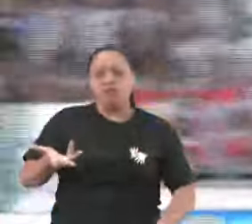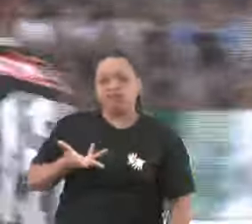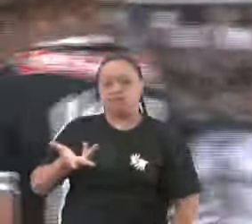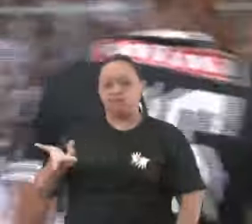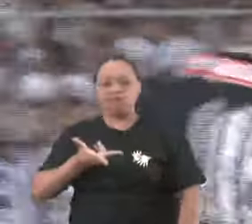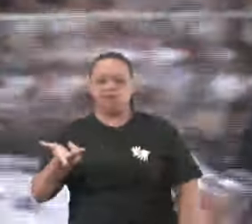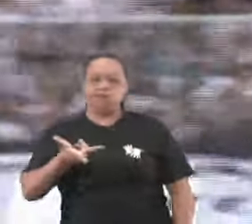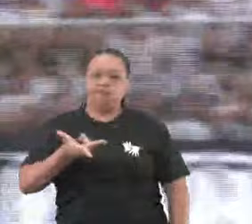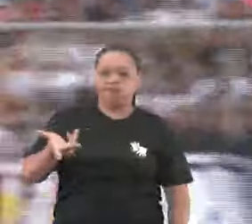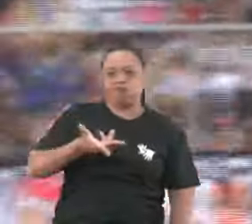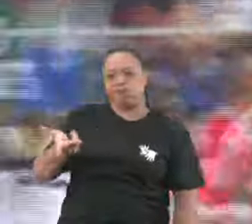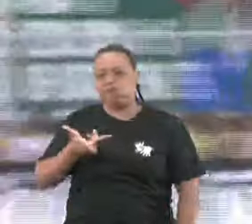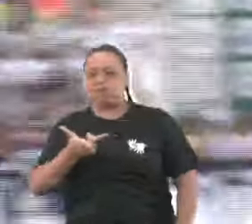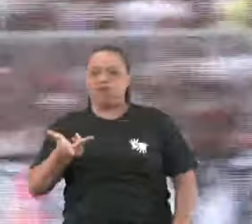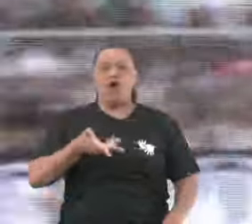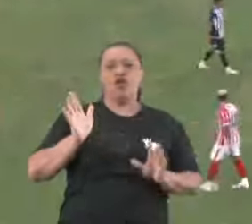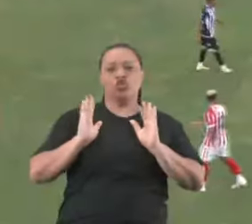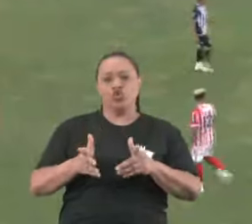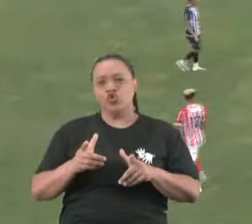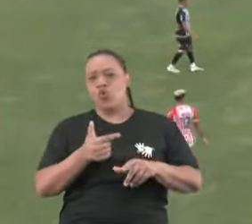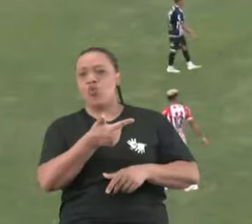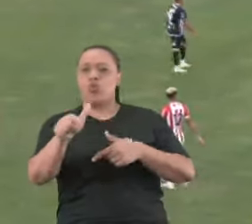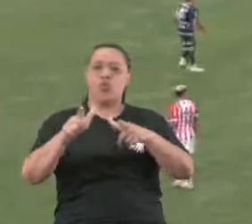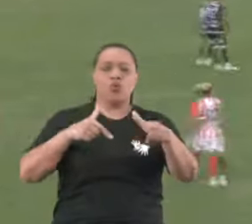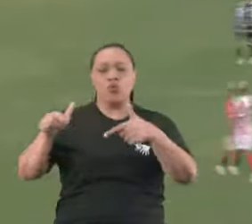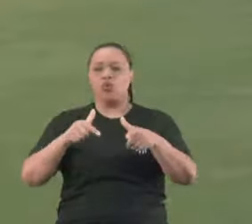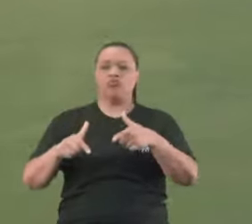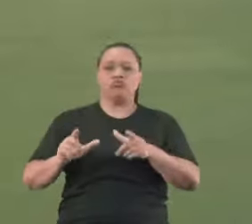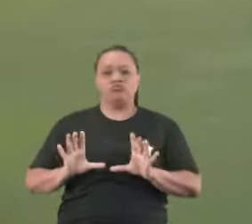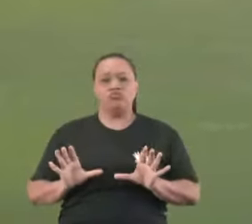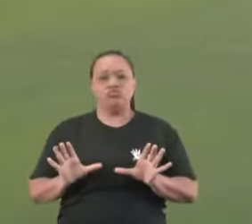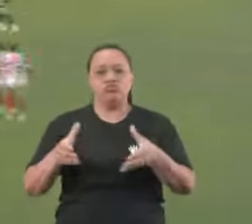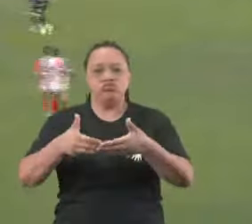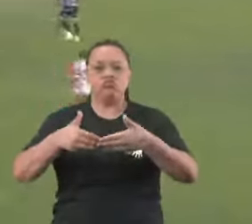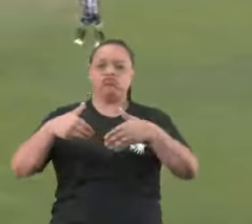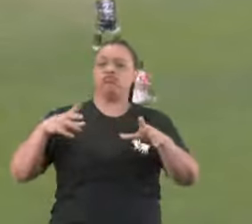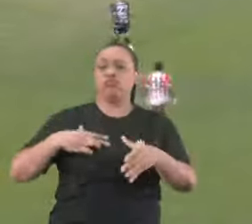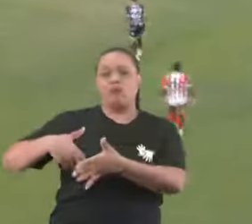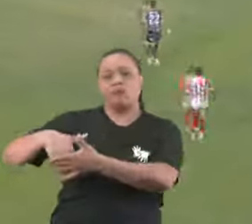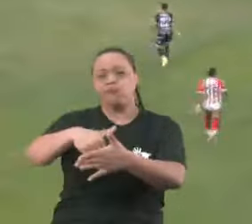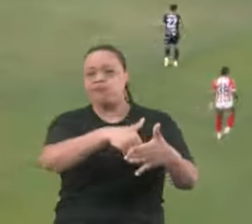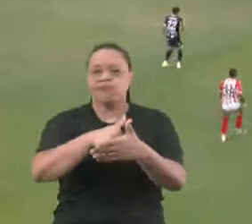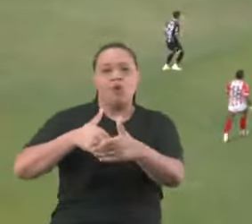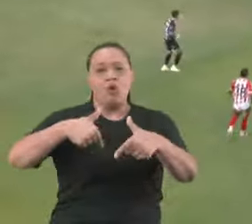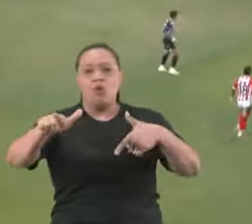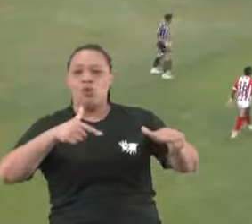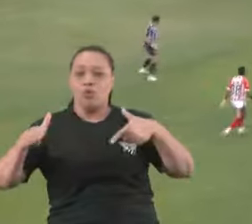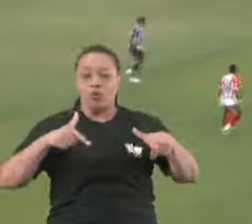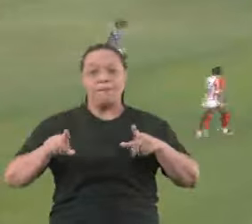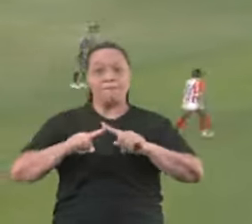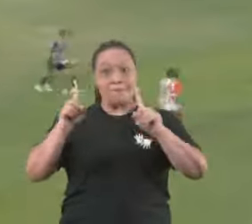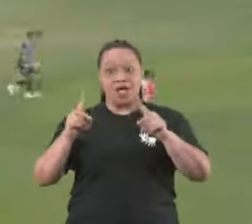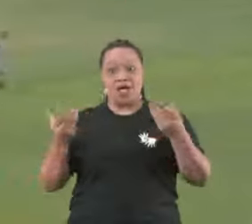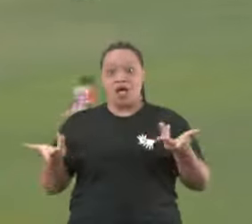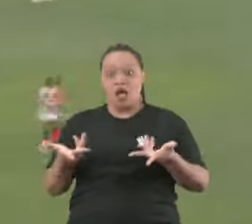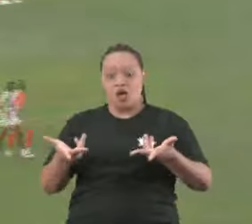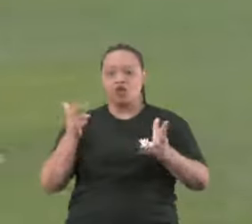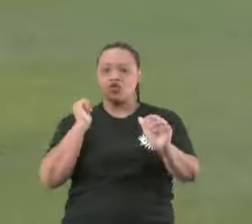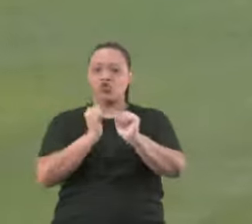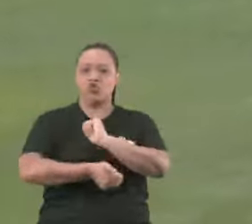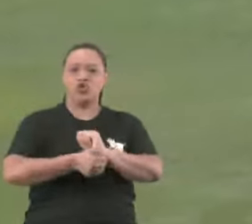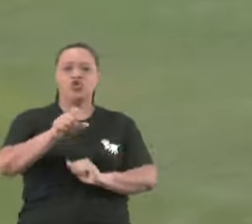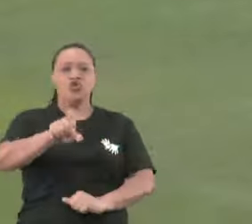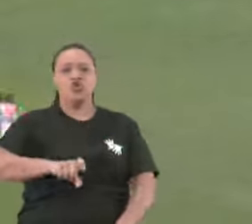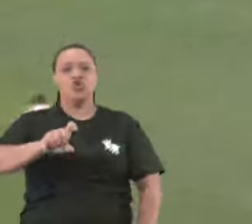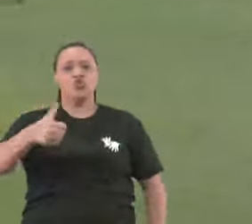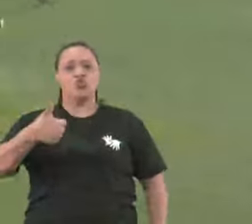já rodou em alguns clubes profissionalmente, o nosso Paulo Lira já trouxe essa informação, mas ultimamente estava jogando X1, né?